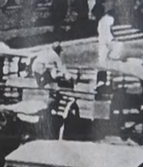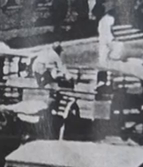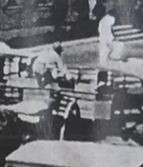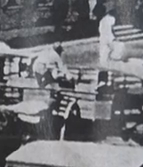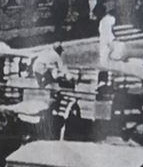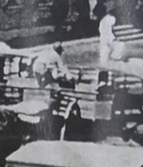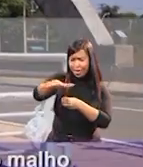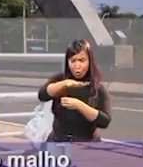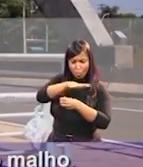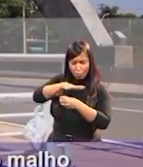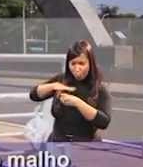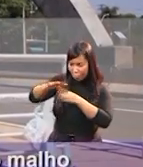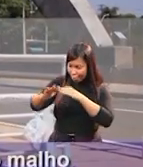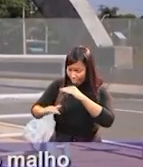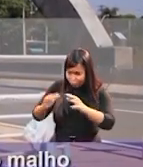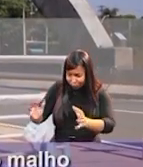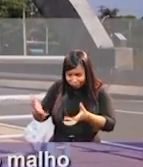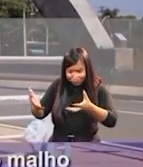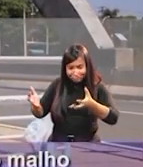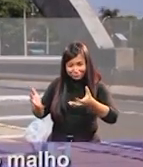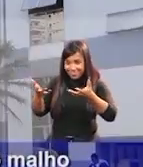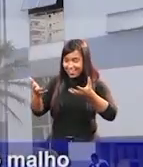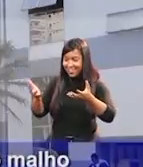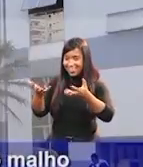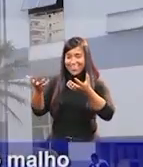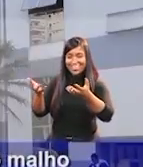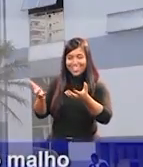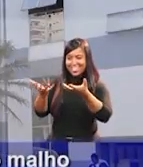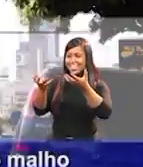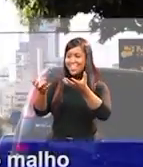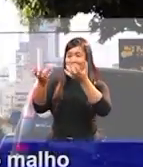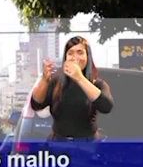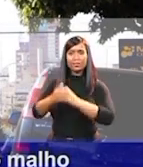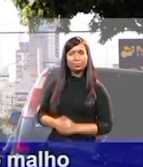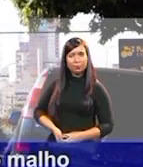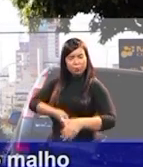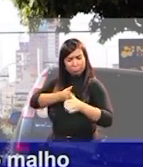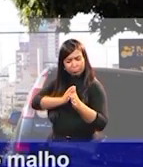19 e 20. E a cidade ao compasso do